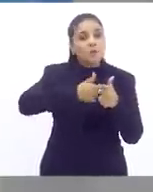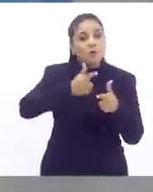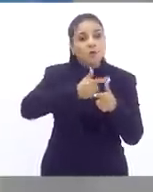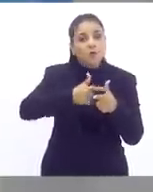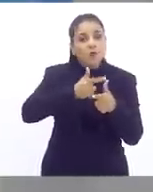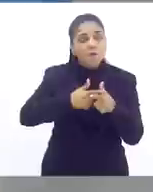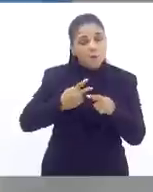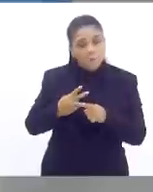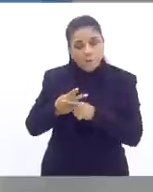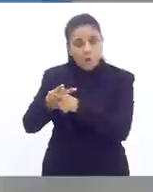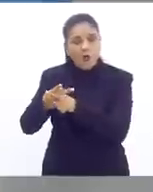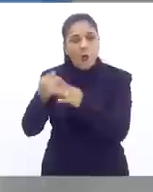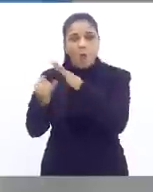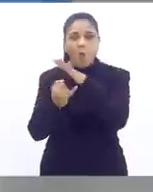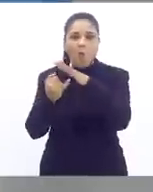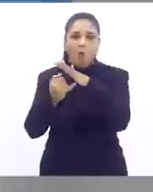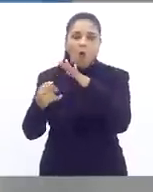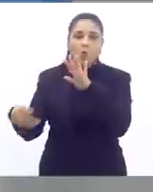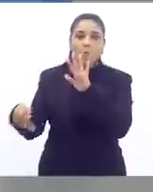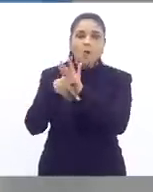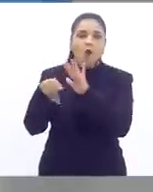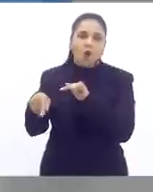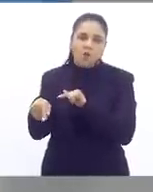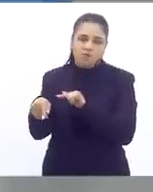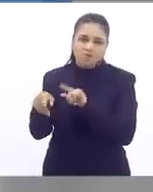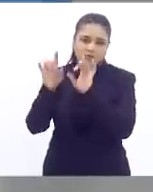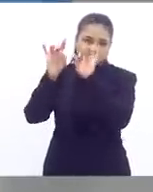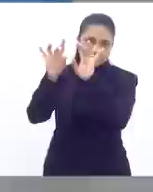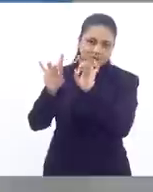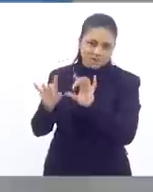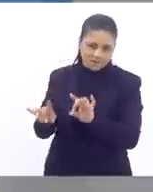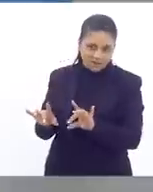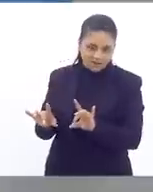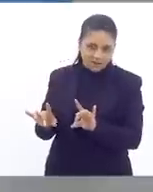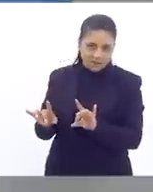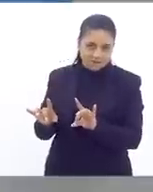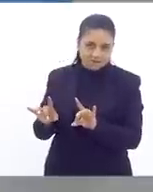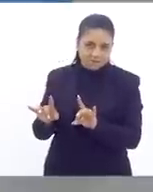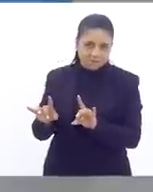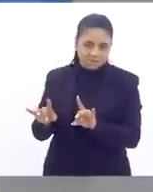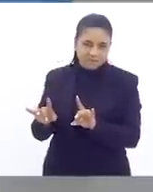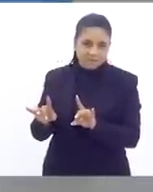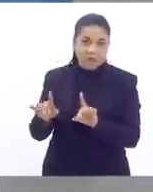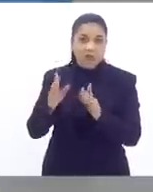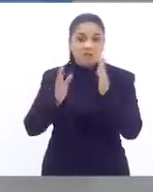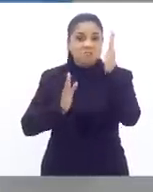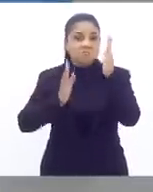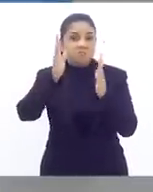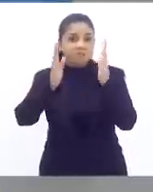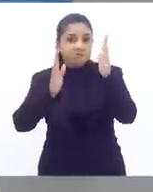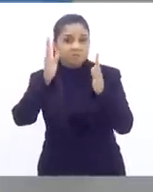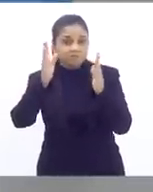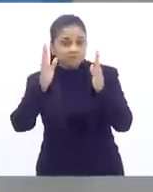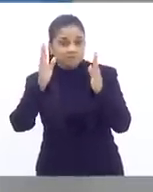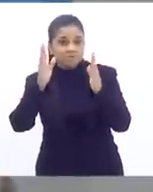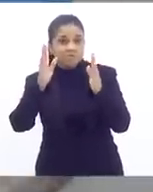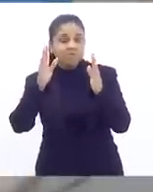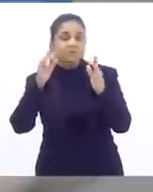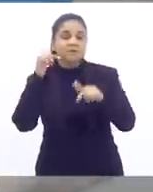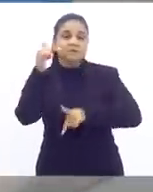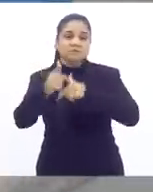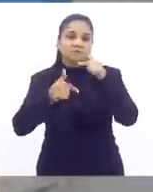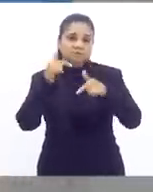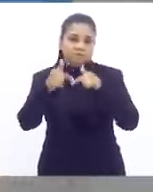buscar órgão específico e trazer aí acolheu não esse tempo de serviço que eles foram colocados